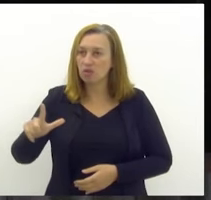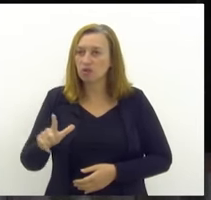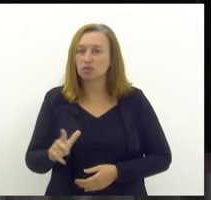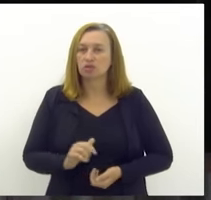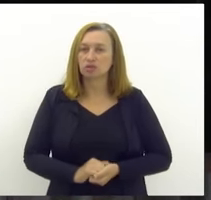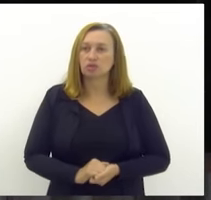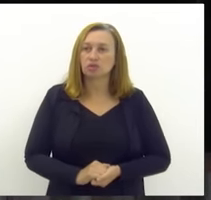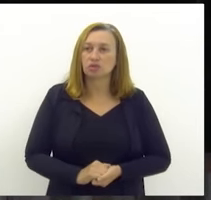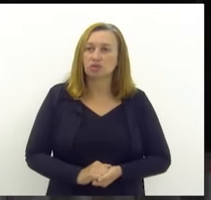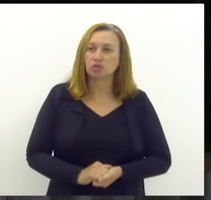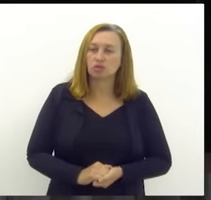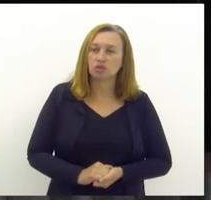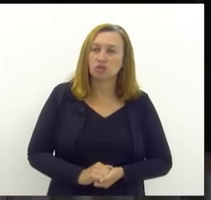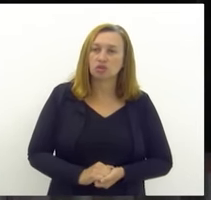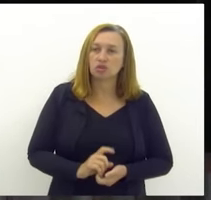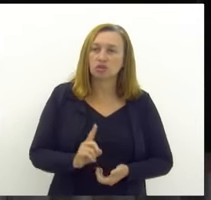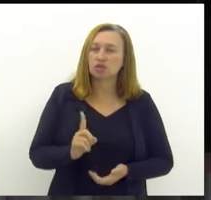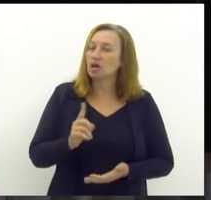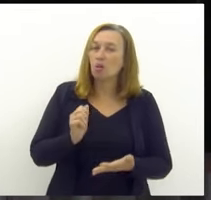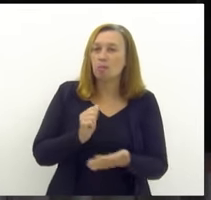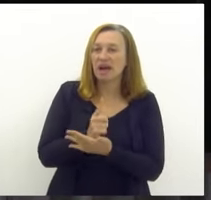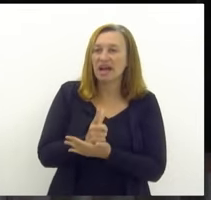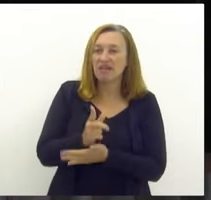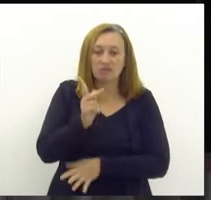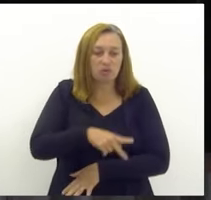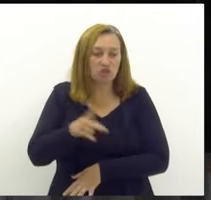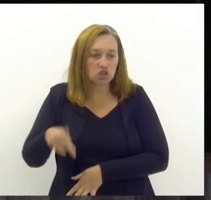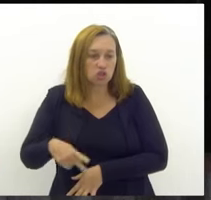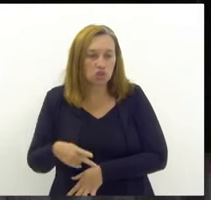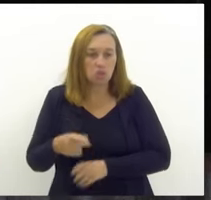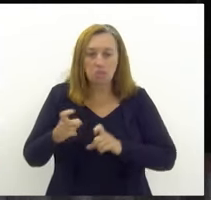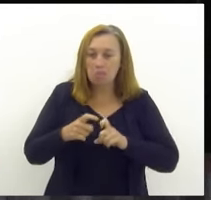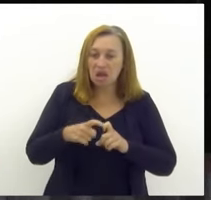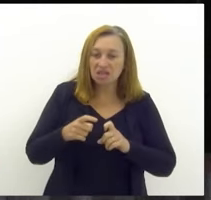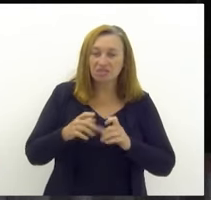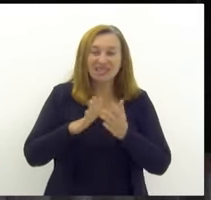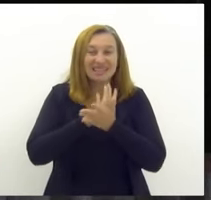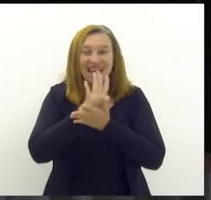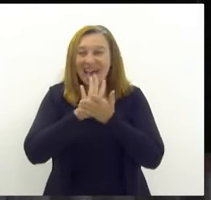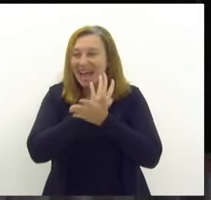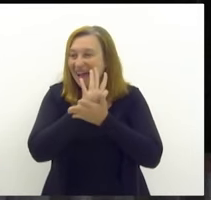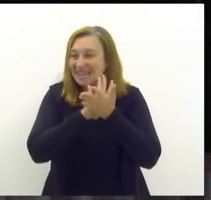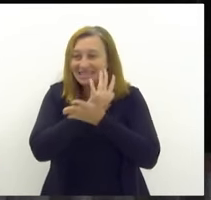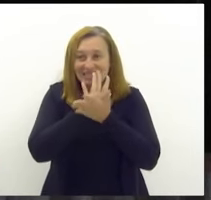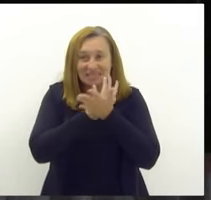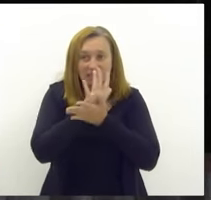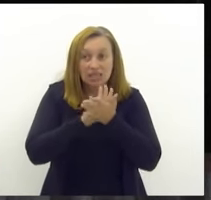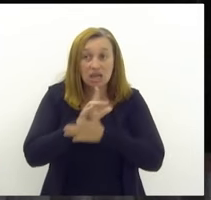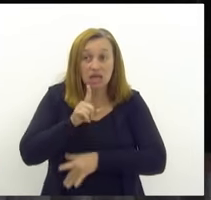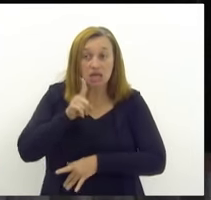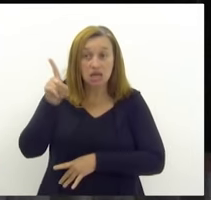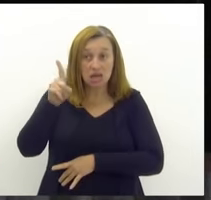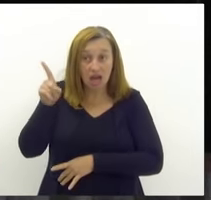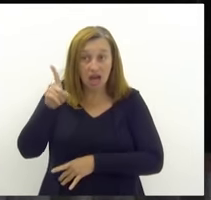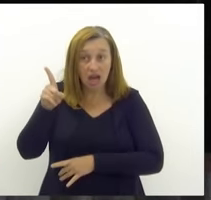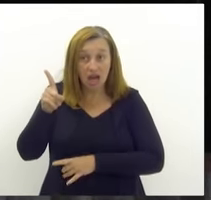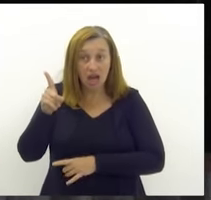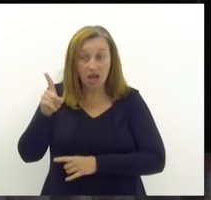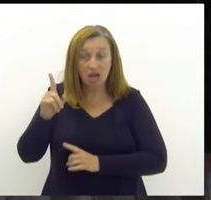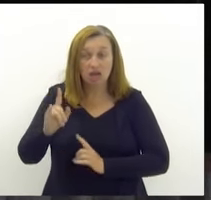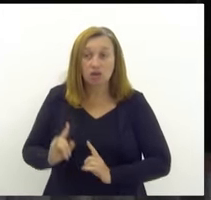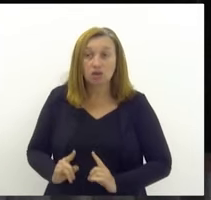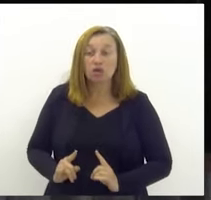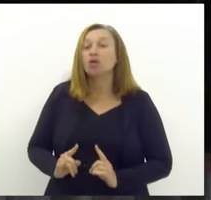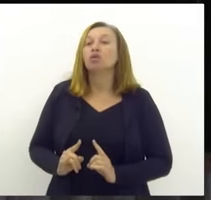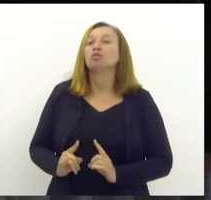rombo do estado onde não se pagava Professor médico policial militar C viil bombeiro pagava ninguém e lá no prédio antigo da alerge era tiro